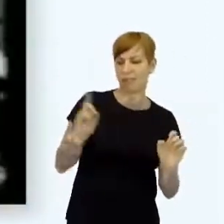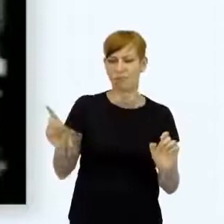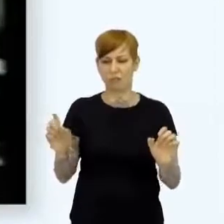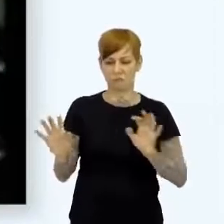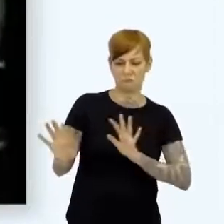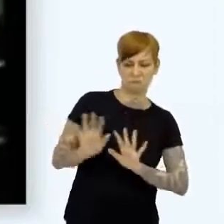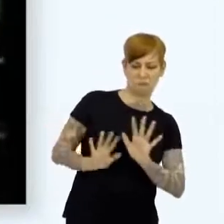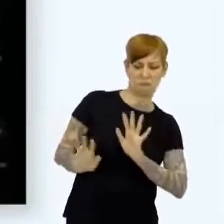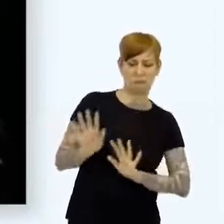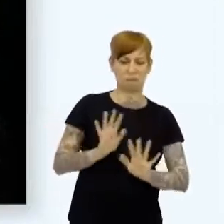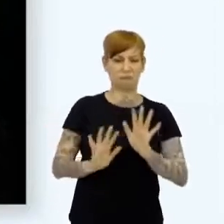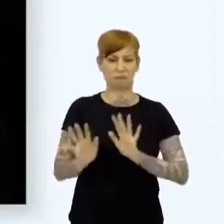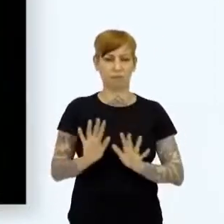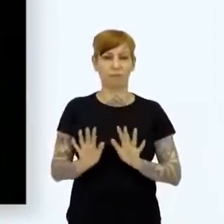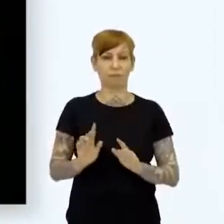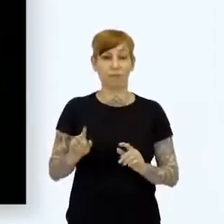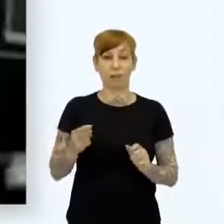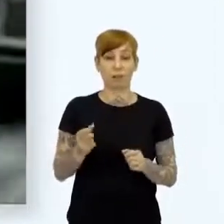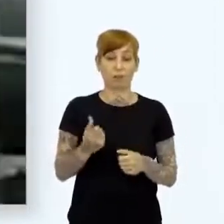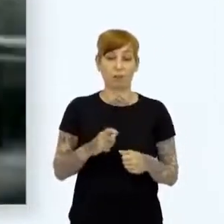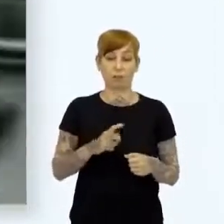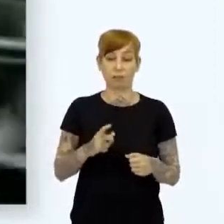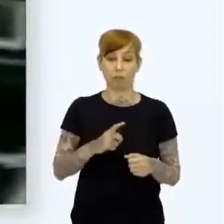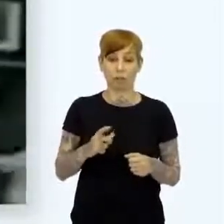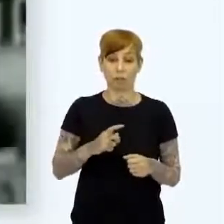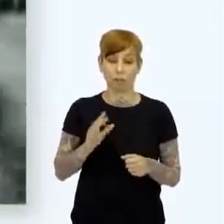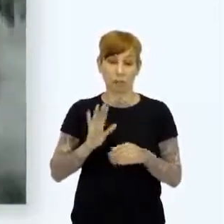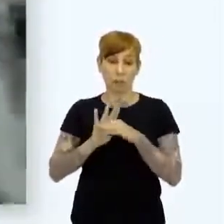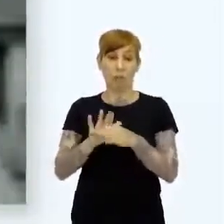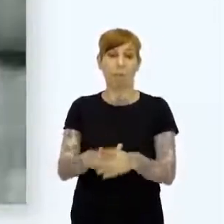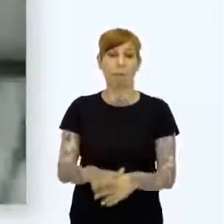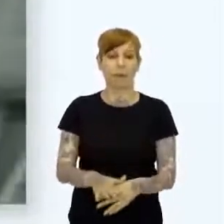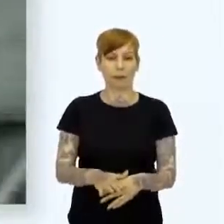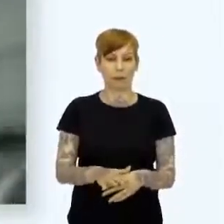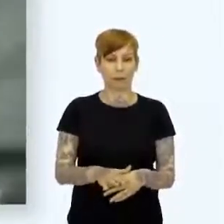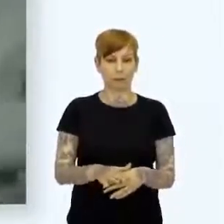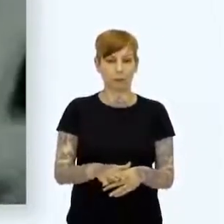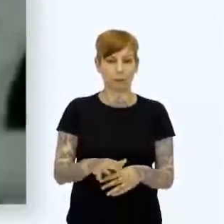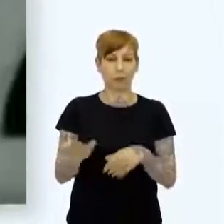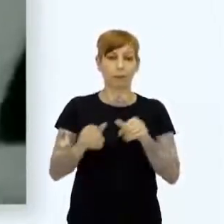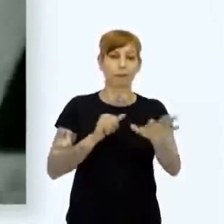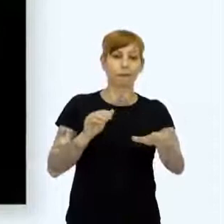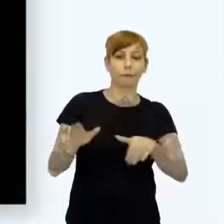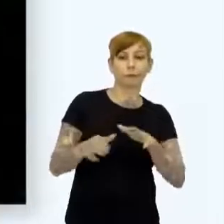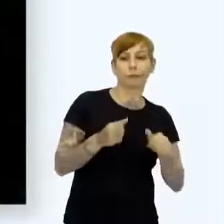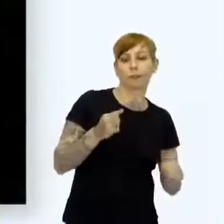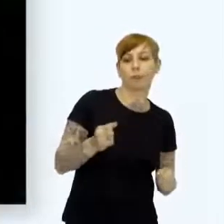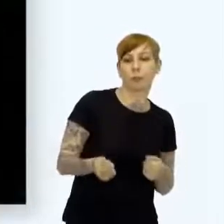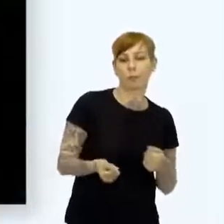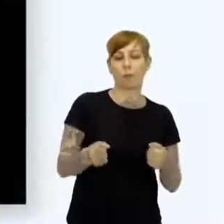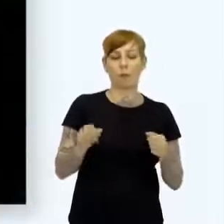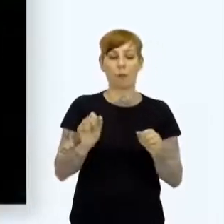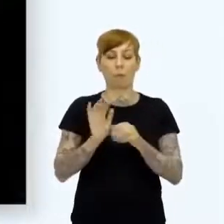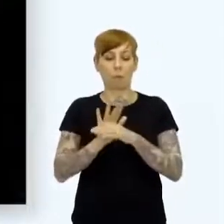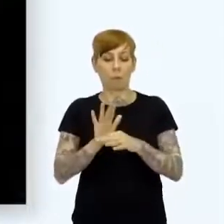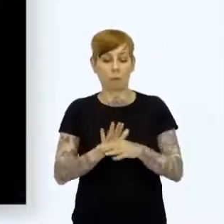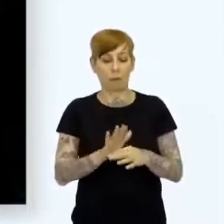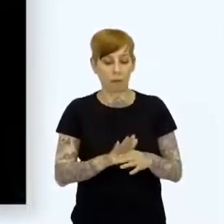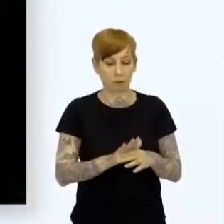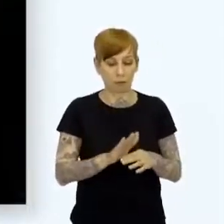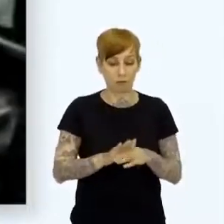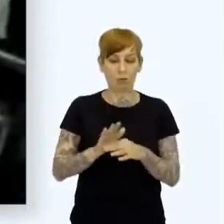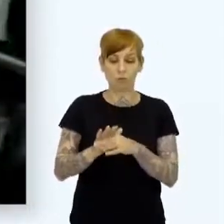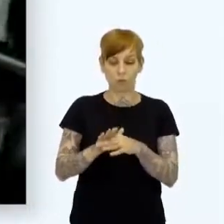sem apoio, o presidente retirou o projeto e buscou o respaldo sindical e popular. No comício de 13 de março